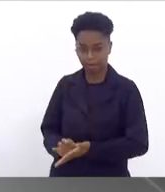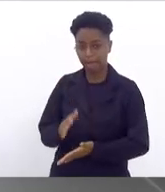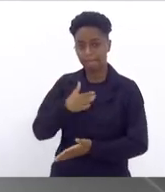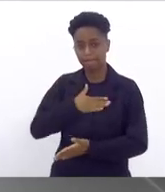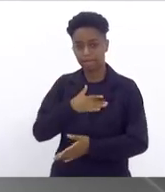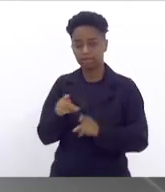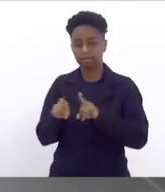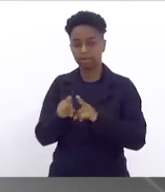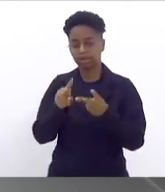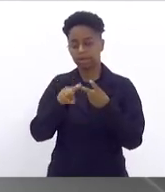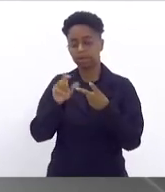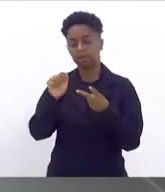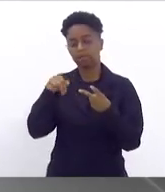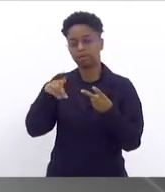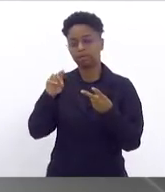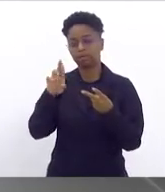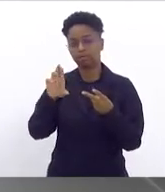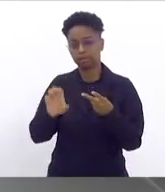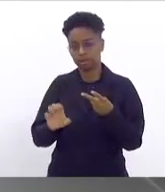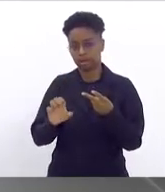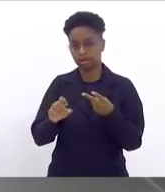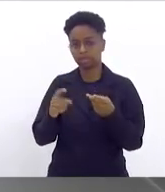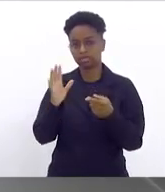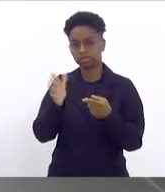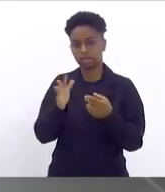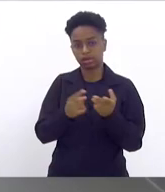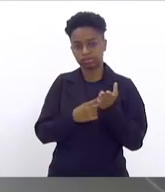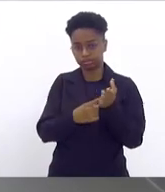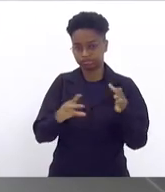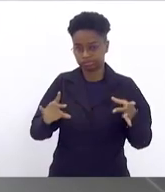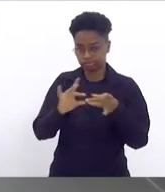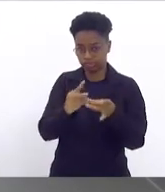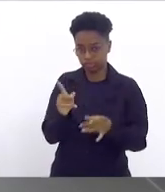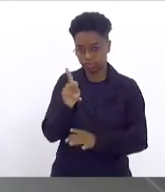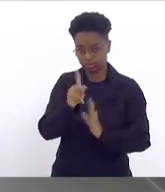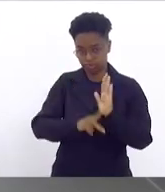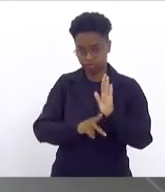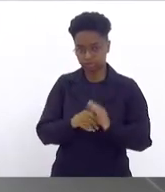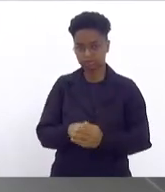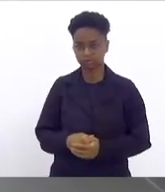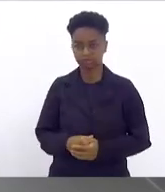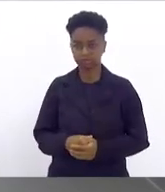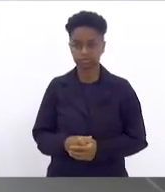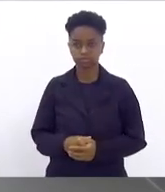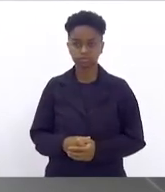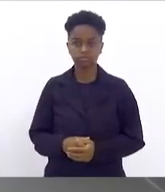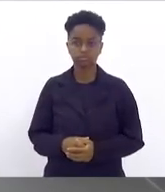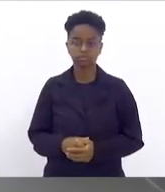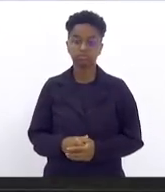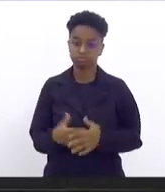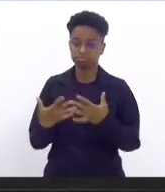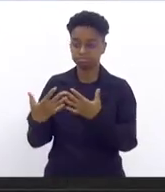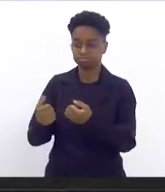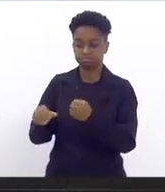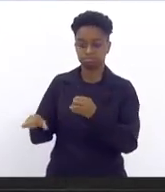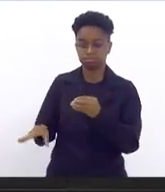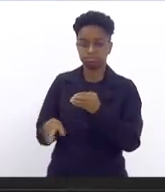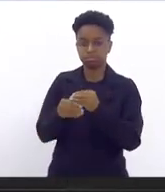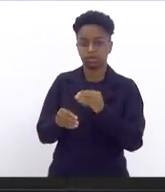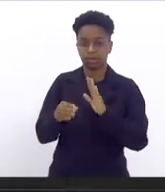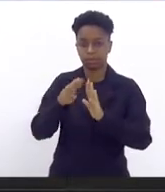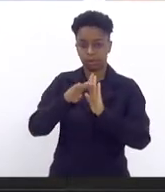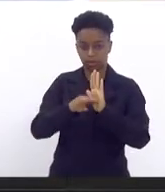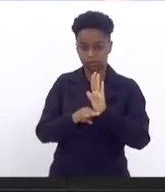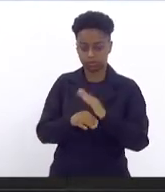André Correia, né, que foram unificados os nossos projetos. Perfeito. Então, obrigado. Deferida a inclusão na pauta do PL da